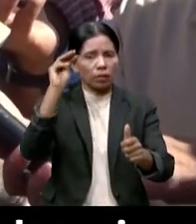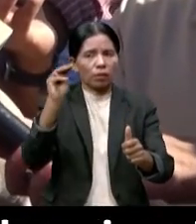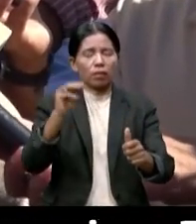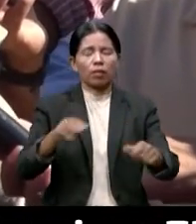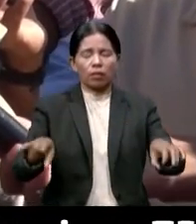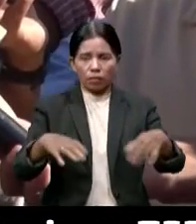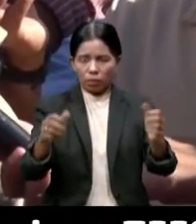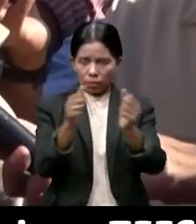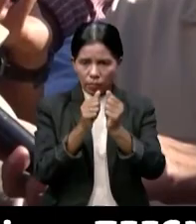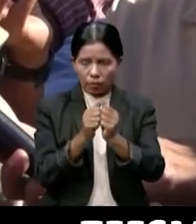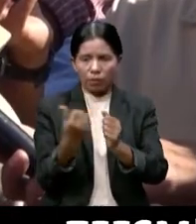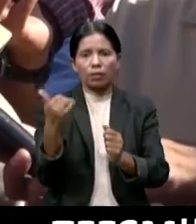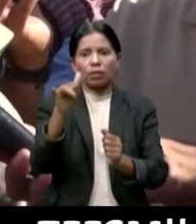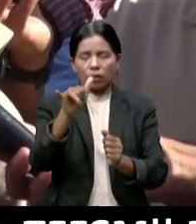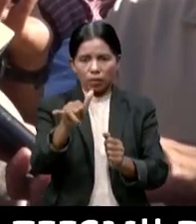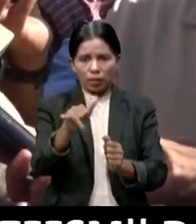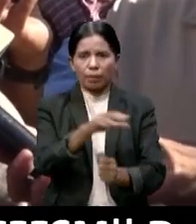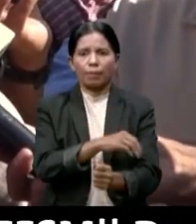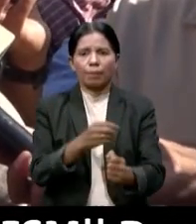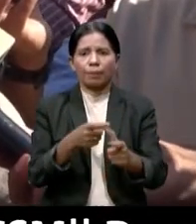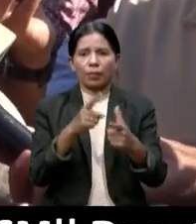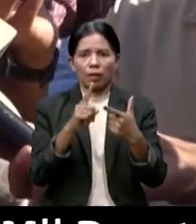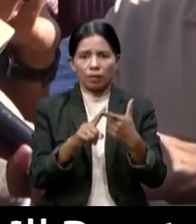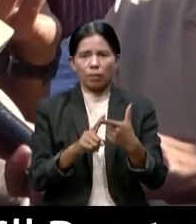colaborador. Portanto,